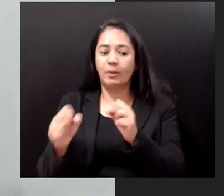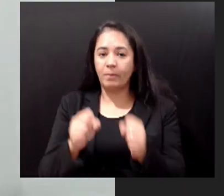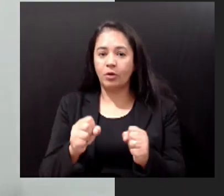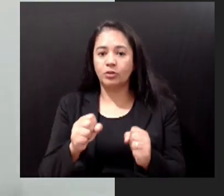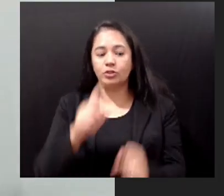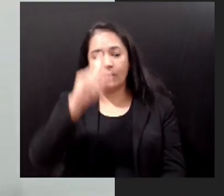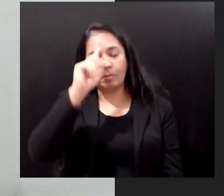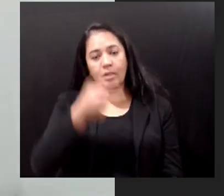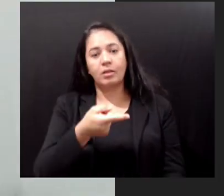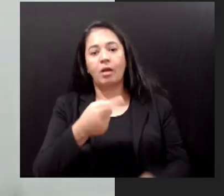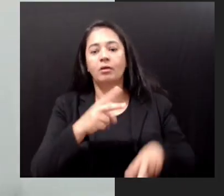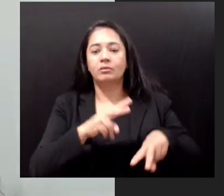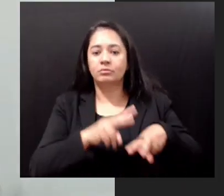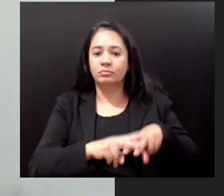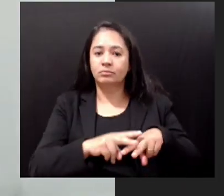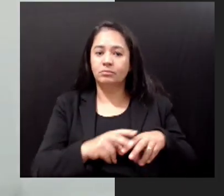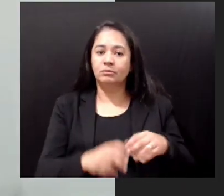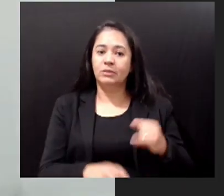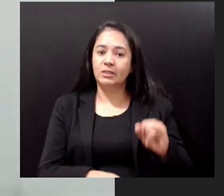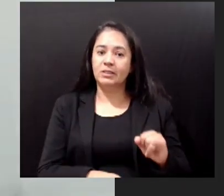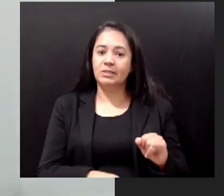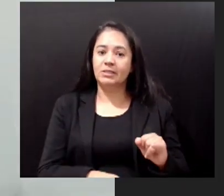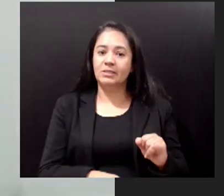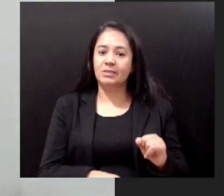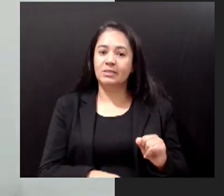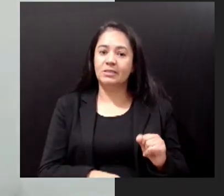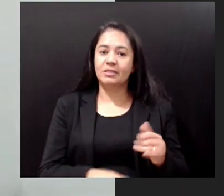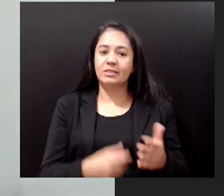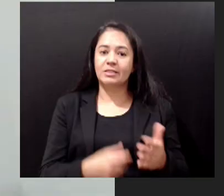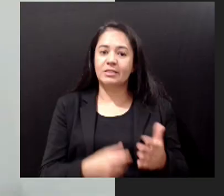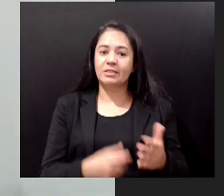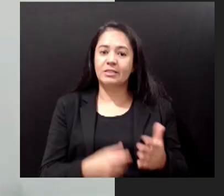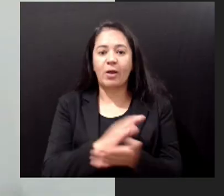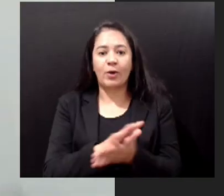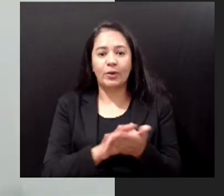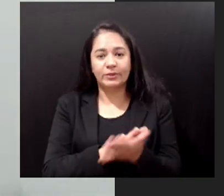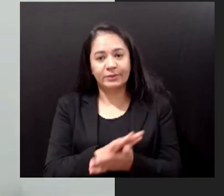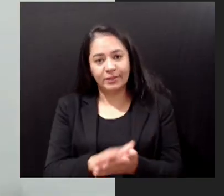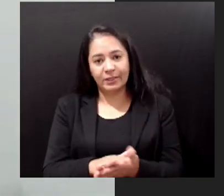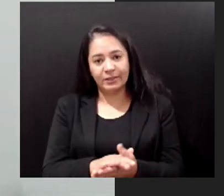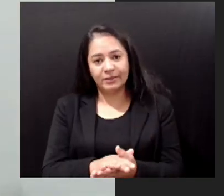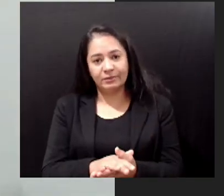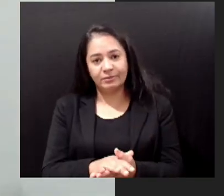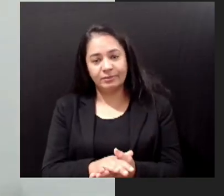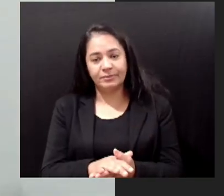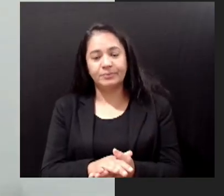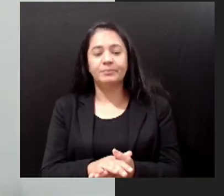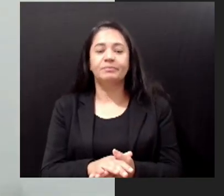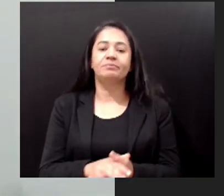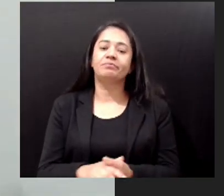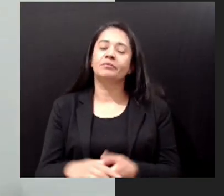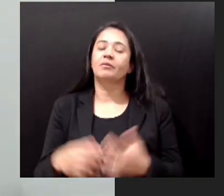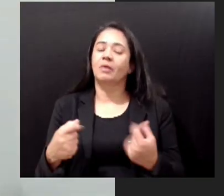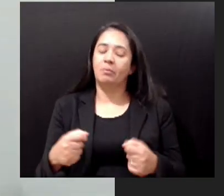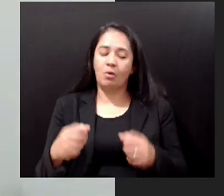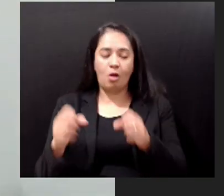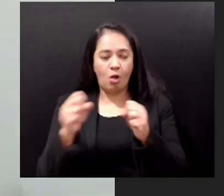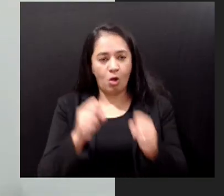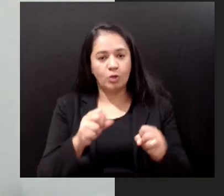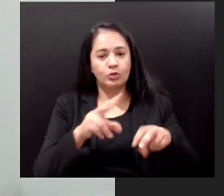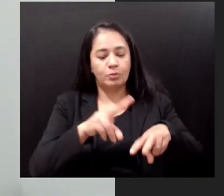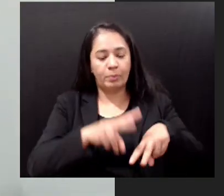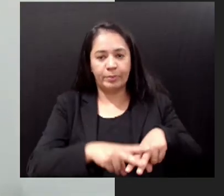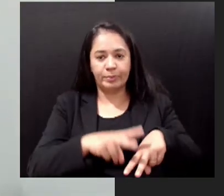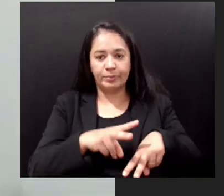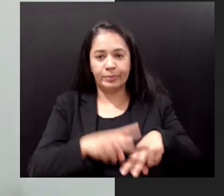prisão em casos de inadimplemento, ou seja, se não houver o pagamento, ele pode ser